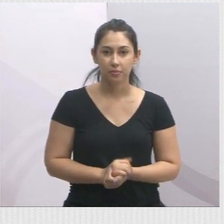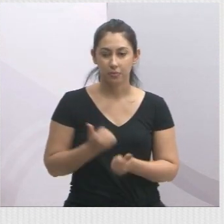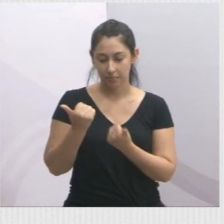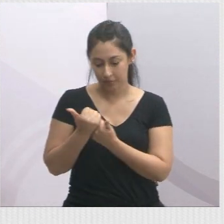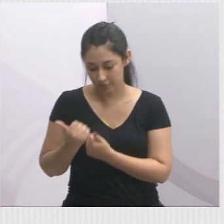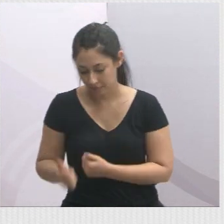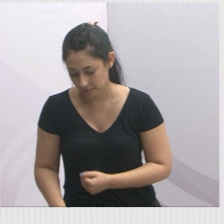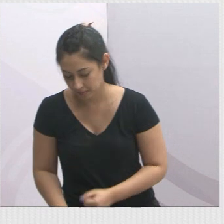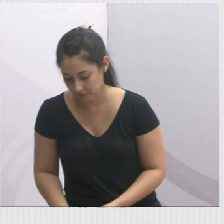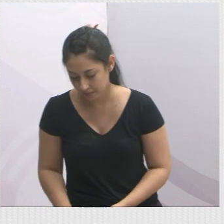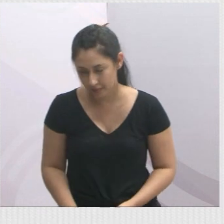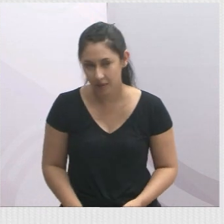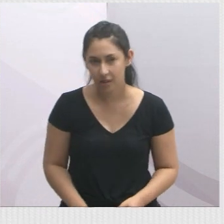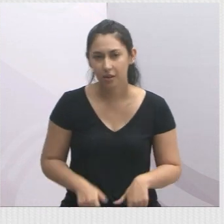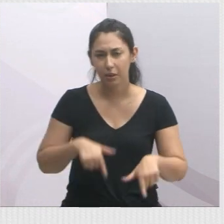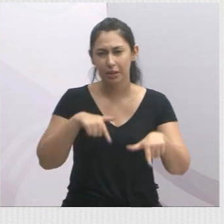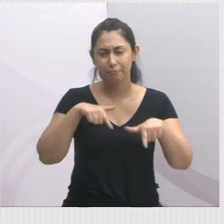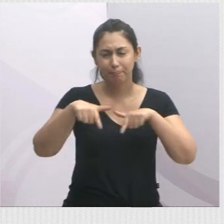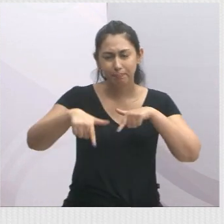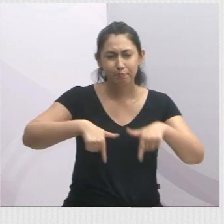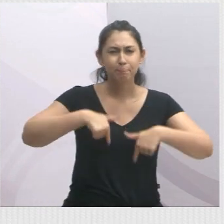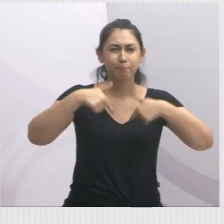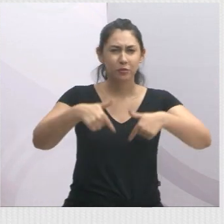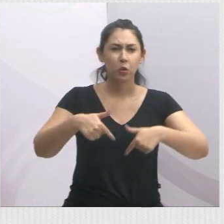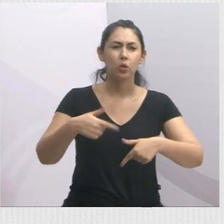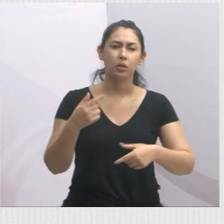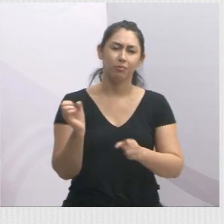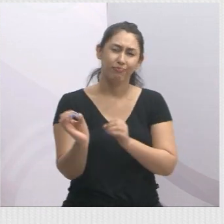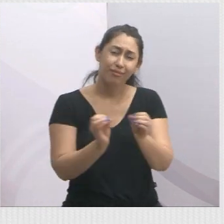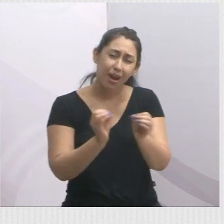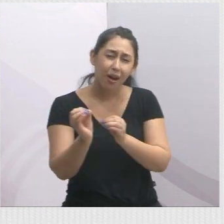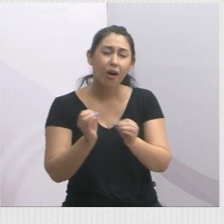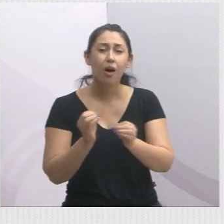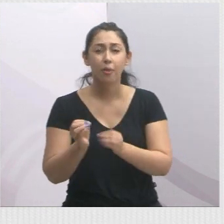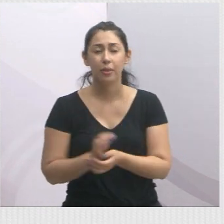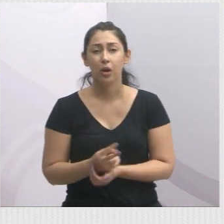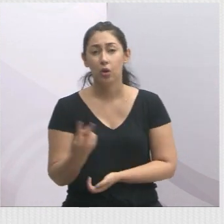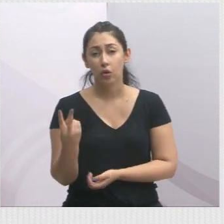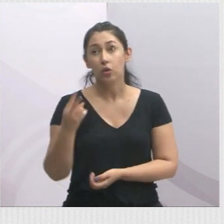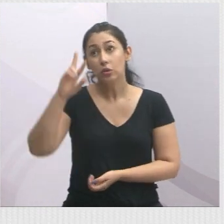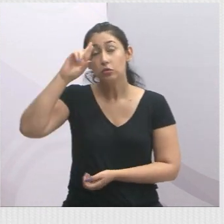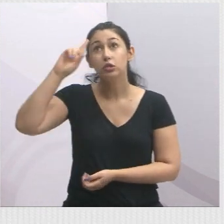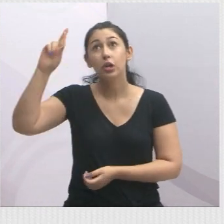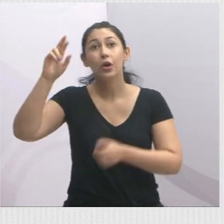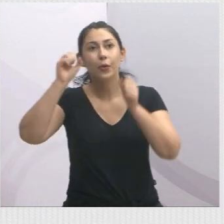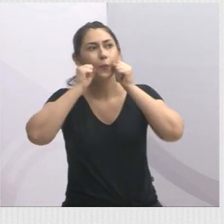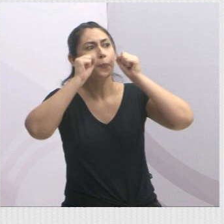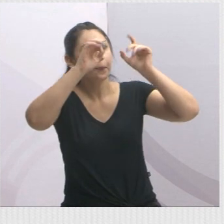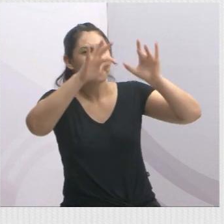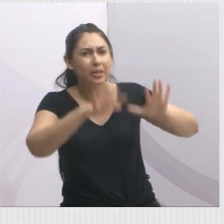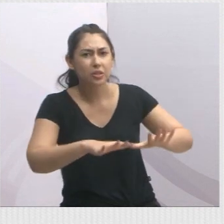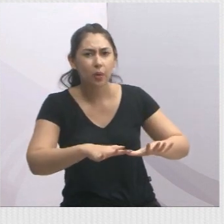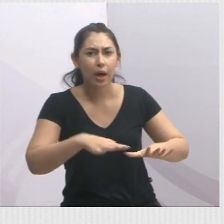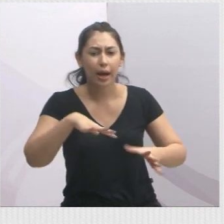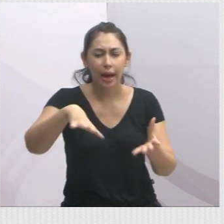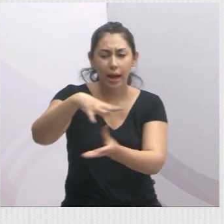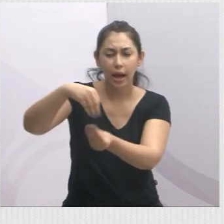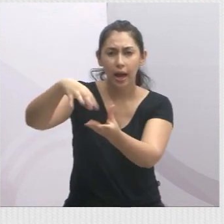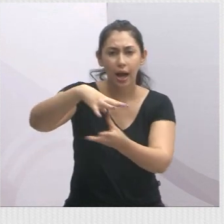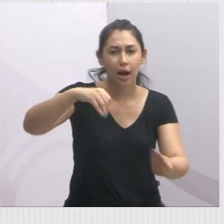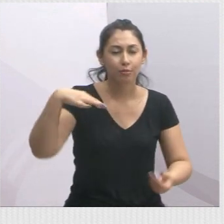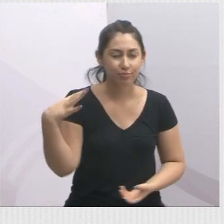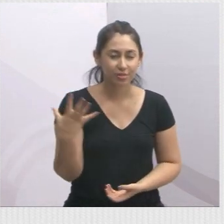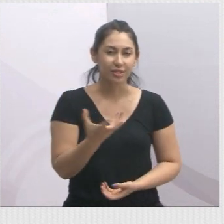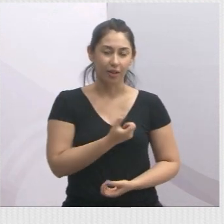Não obstante as lutas relacionadas à obra, o Senhor estendeu as suas mãos e começou a salvar as almas na cidade